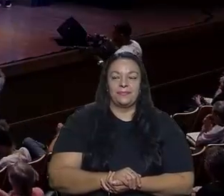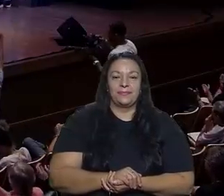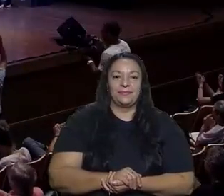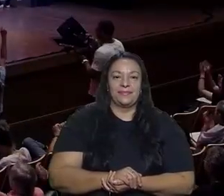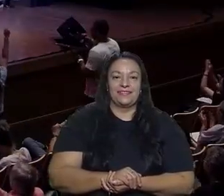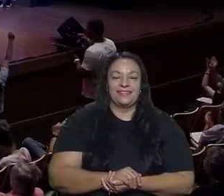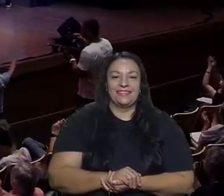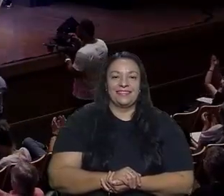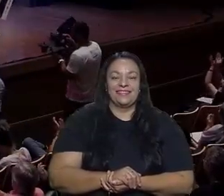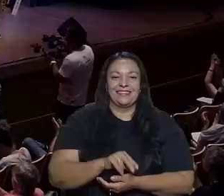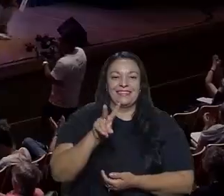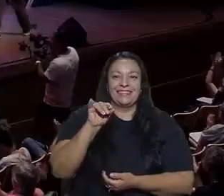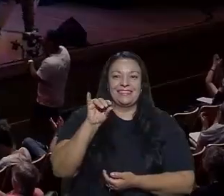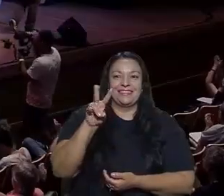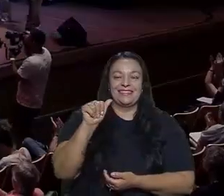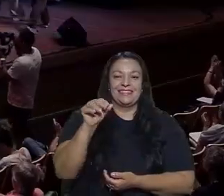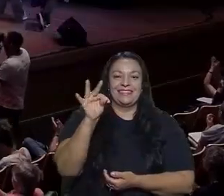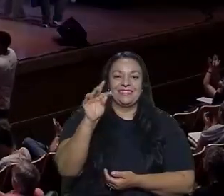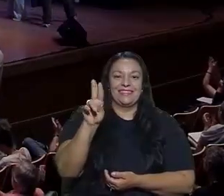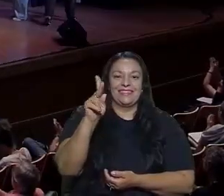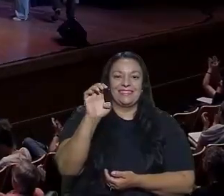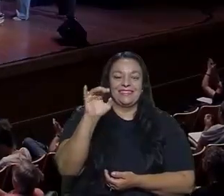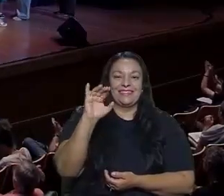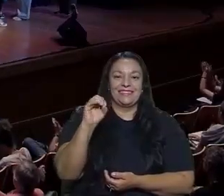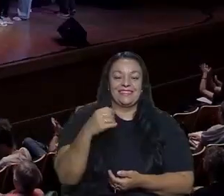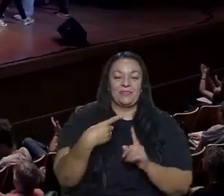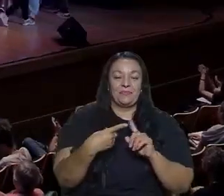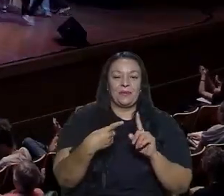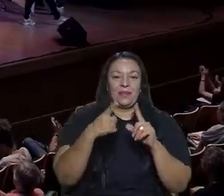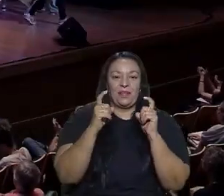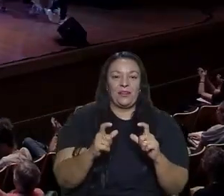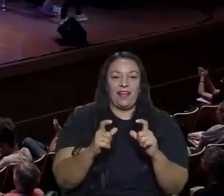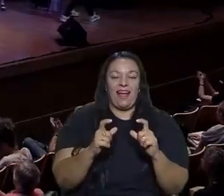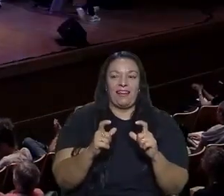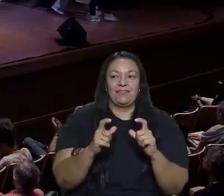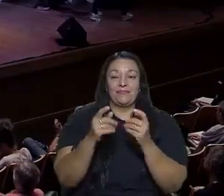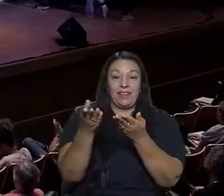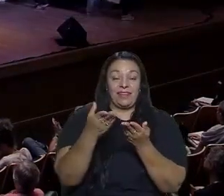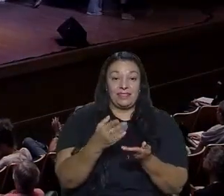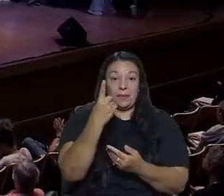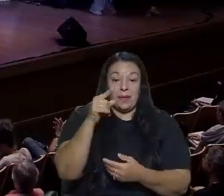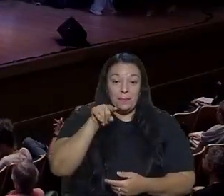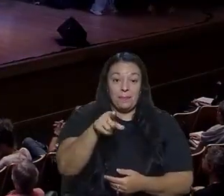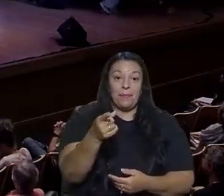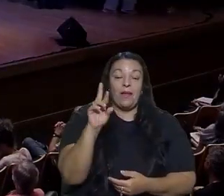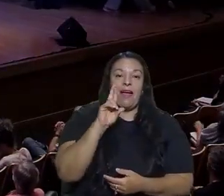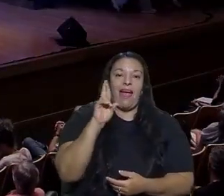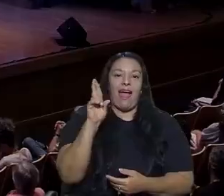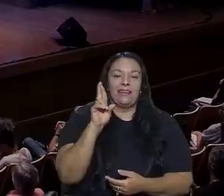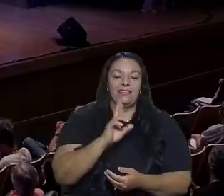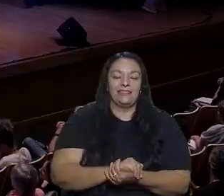Viva o Theo! O Theo é vencedor do primeiro lugar e recebeu R$1.000 pela